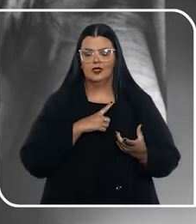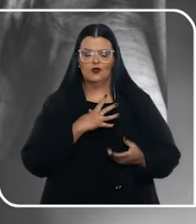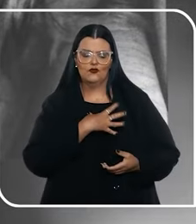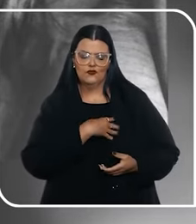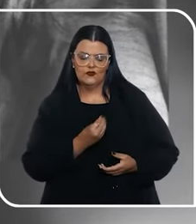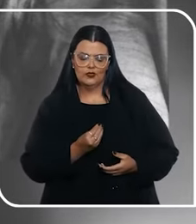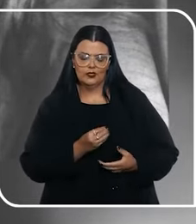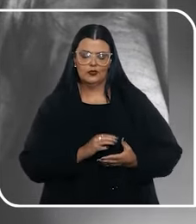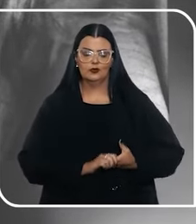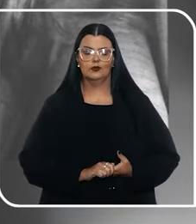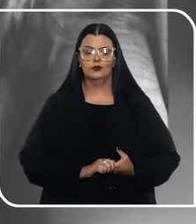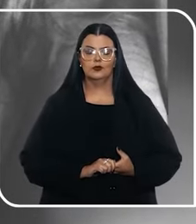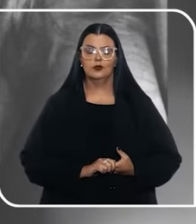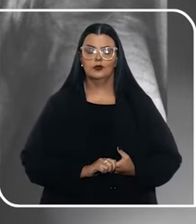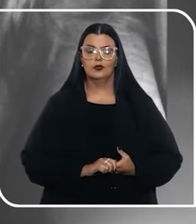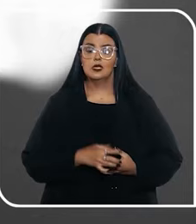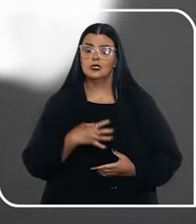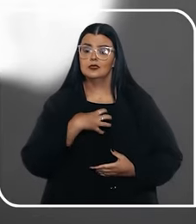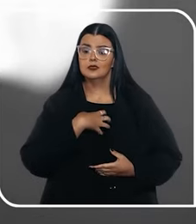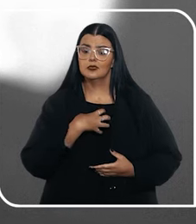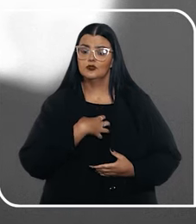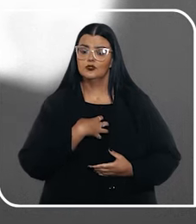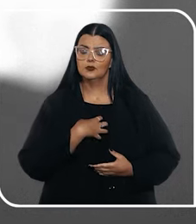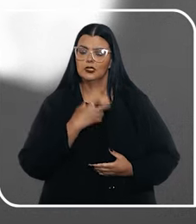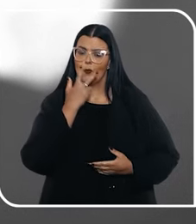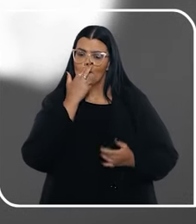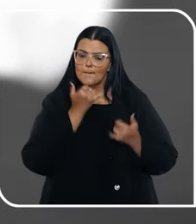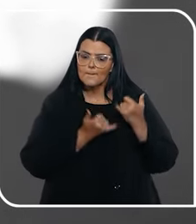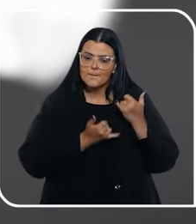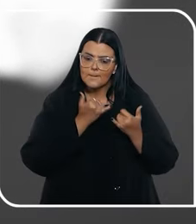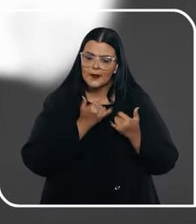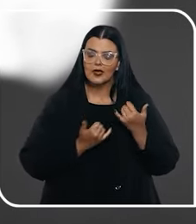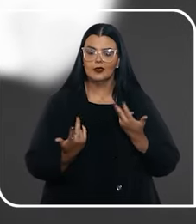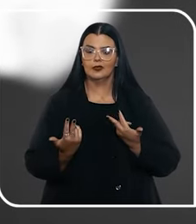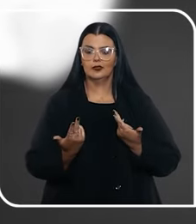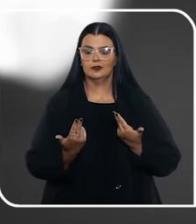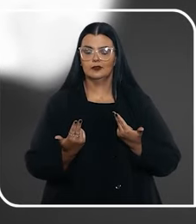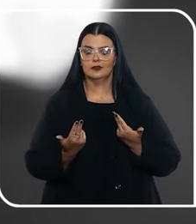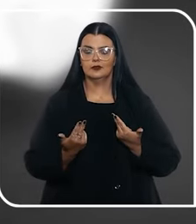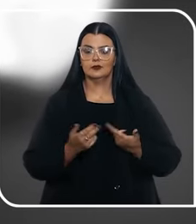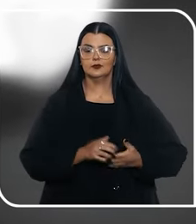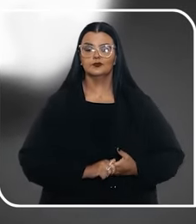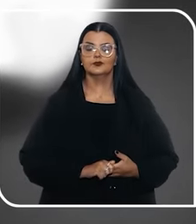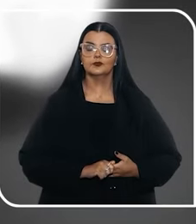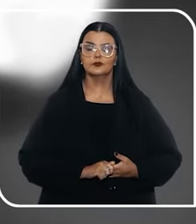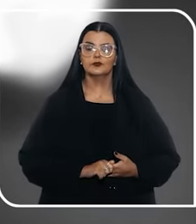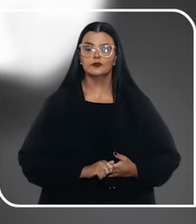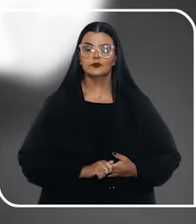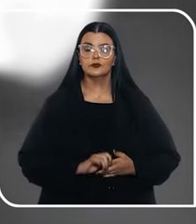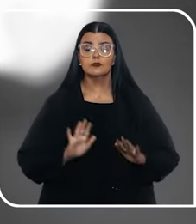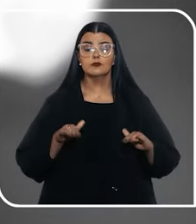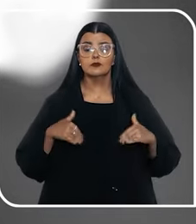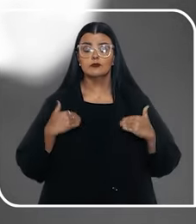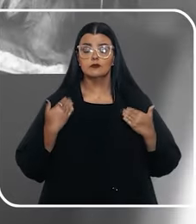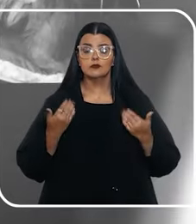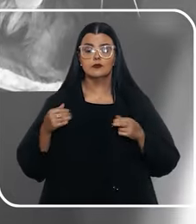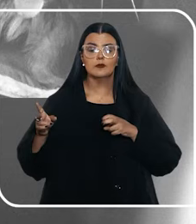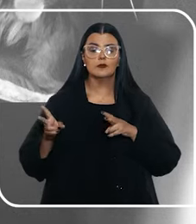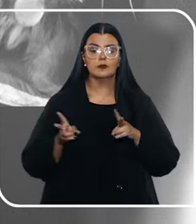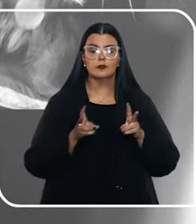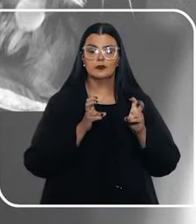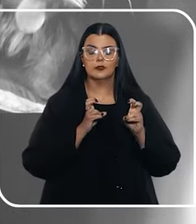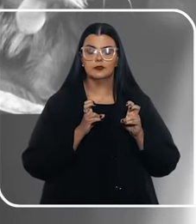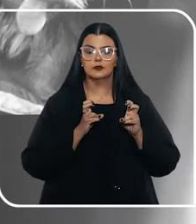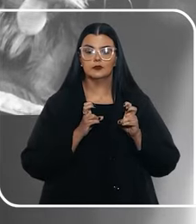tinham filhos, né? O sentimento era muito próximo. E foi quando a